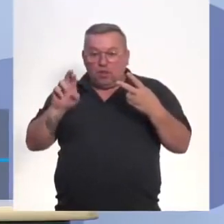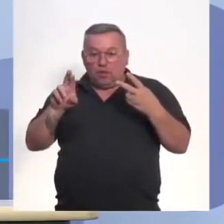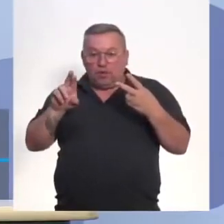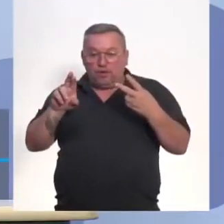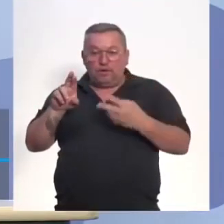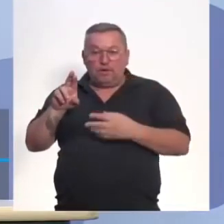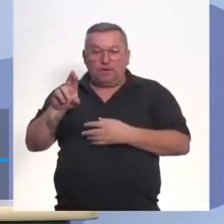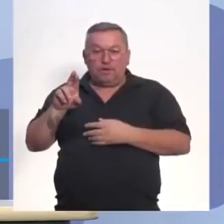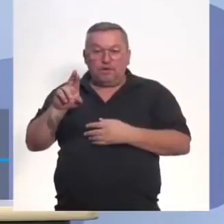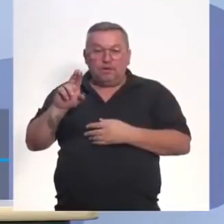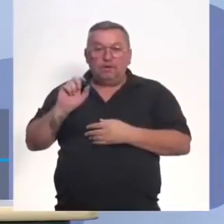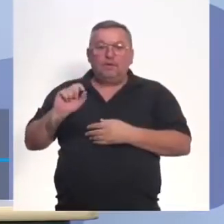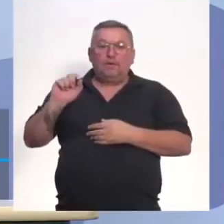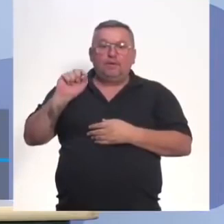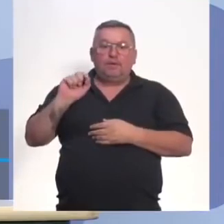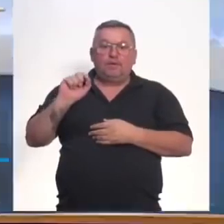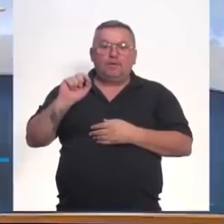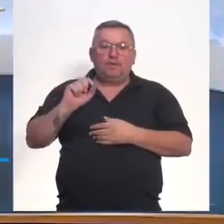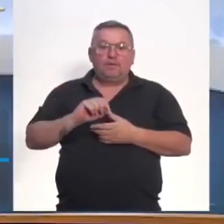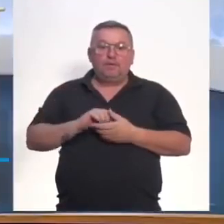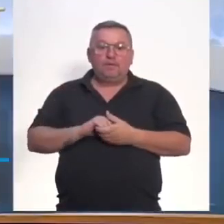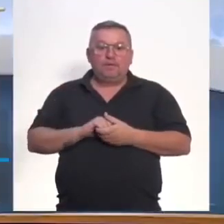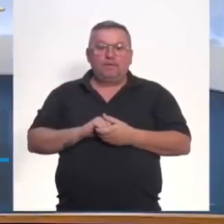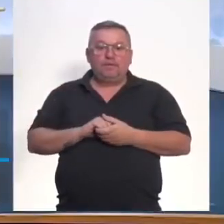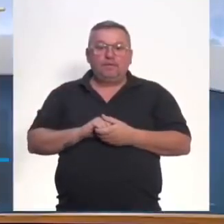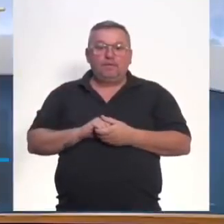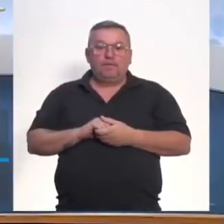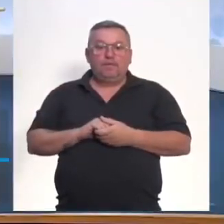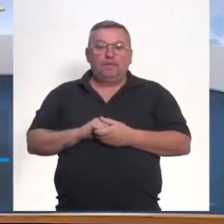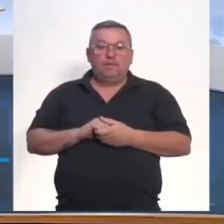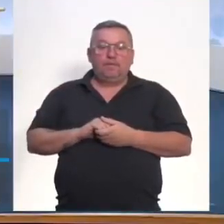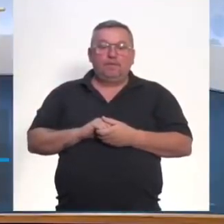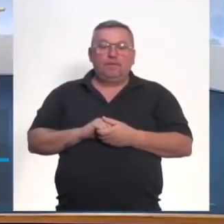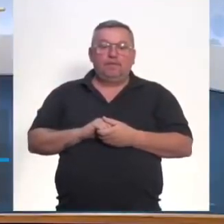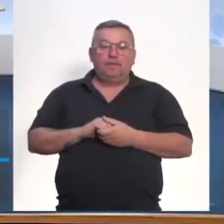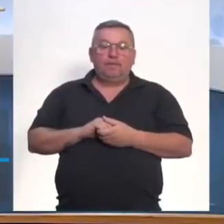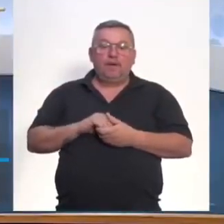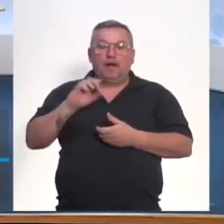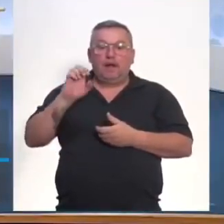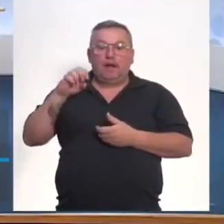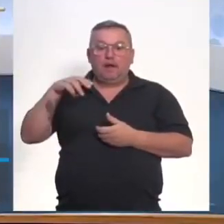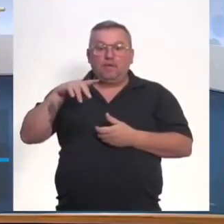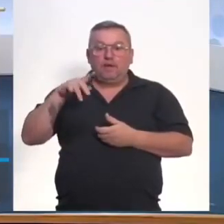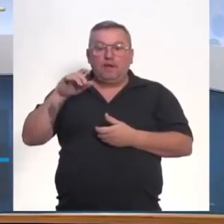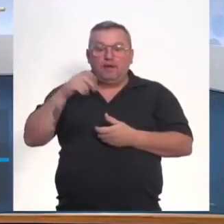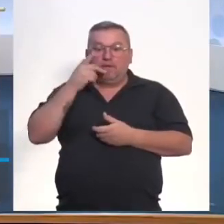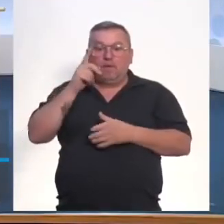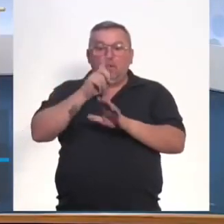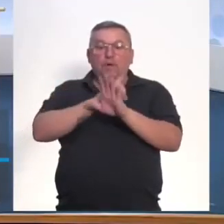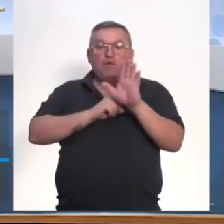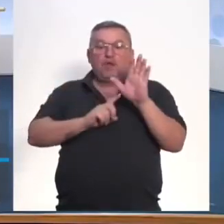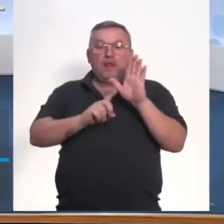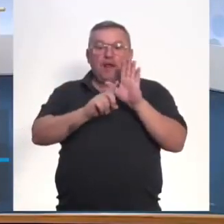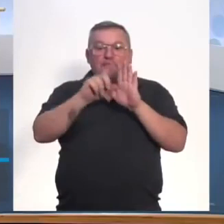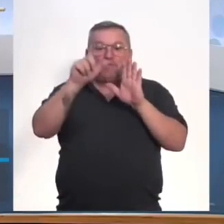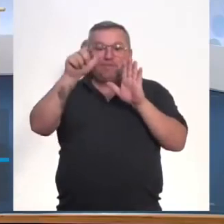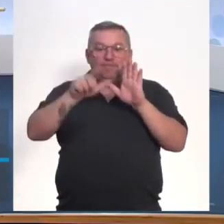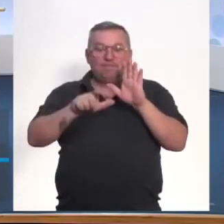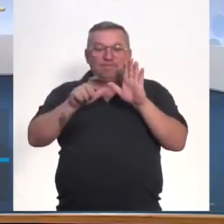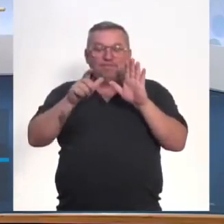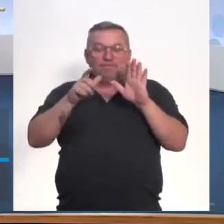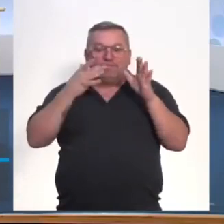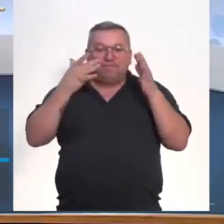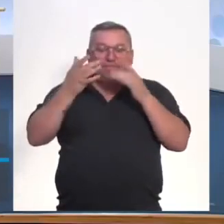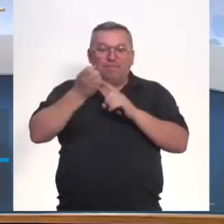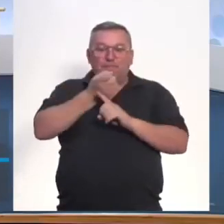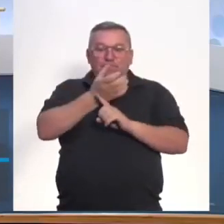tem? Enredo, narrador. Tá todo mundo copiando. Personagem. A Emily, personagem, Emily. Que mais? Muito bem, faltam dois.